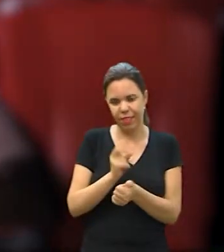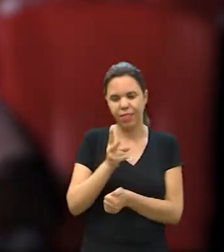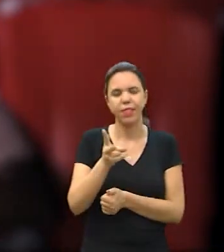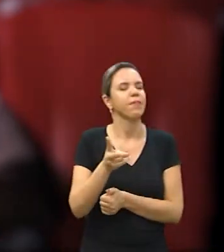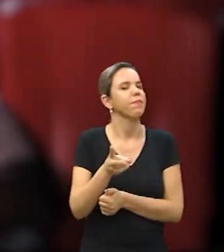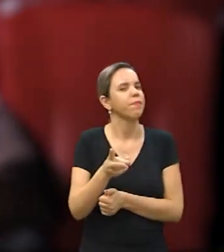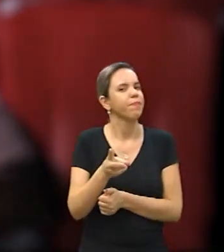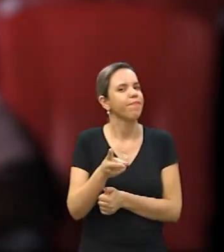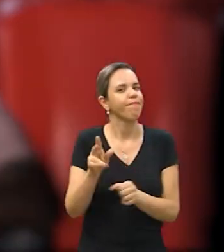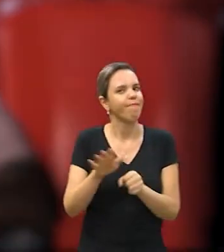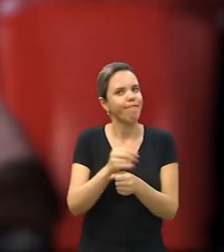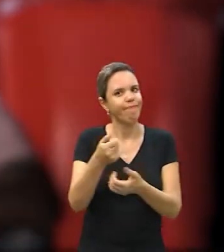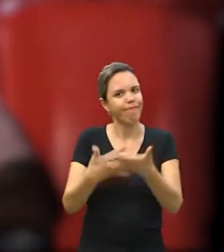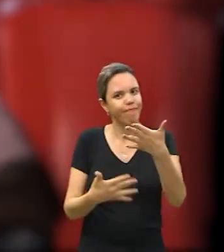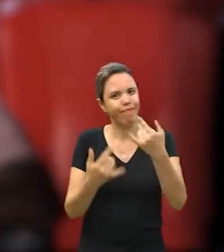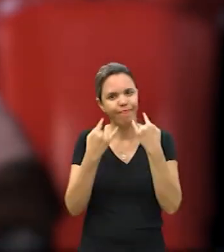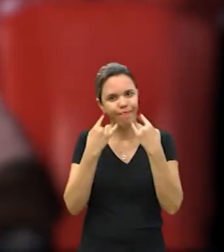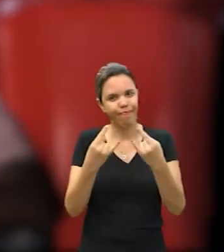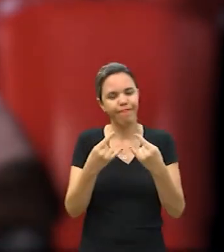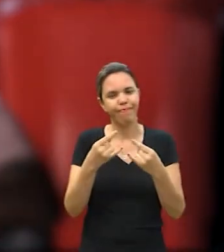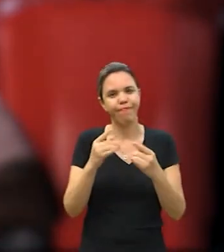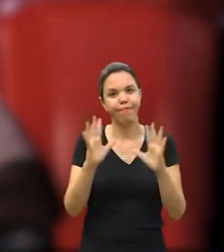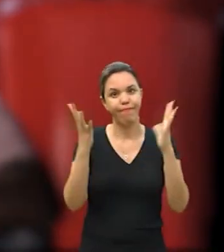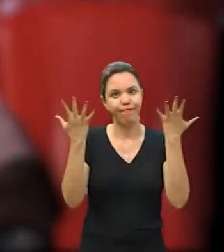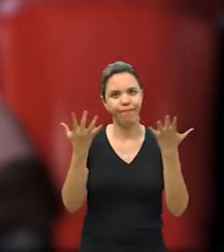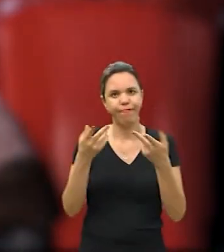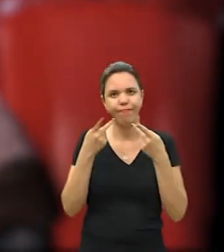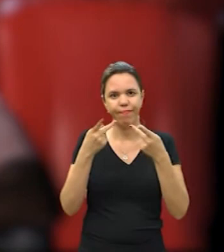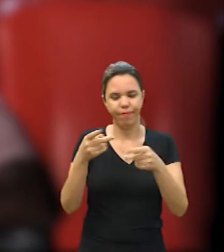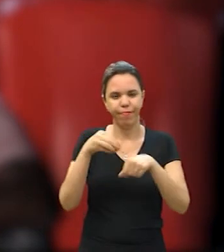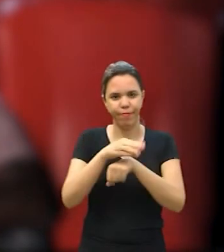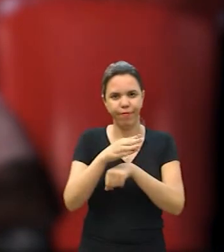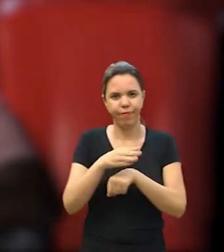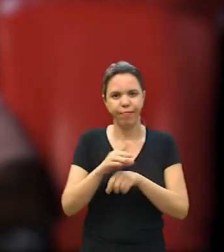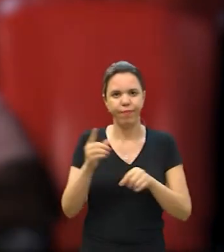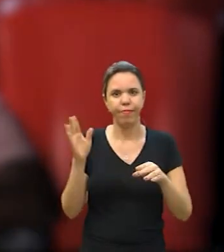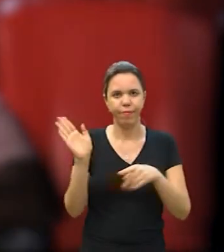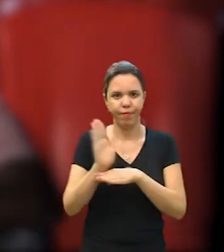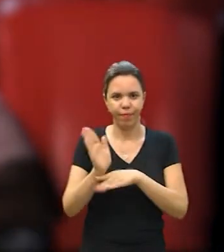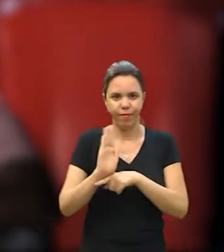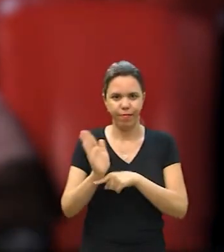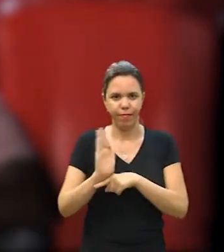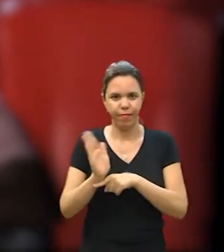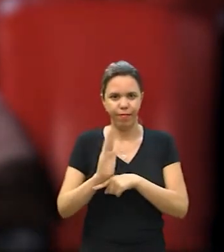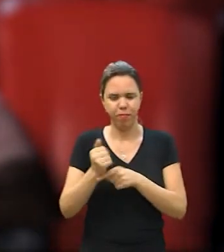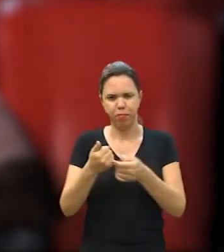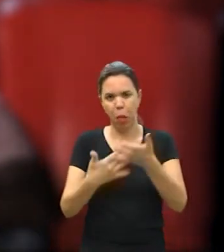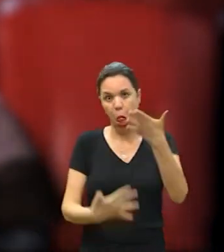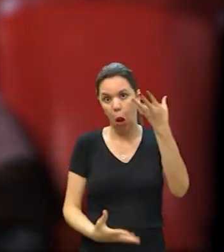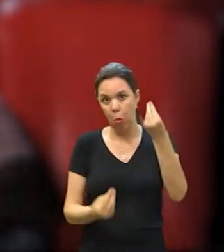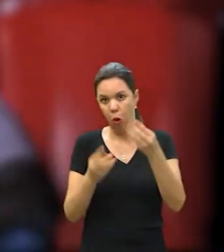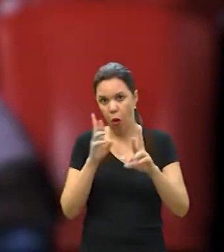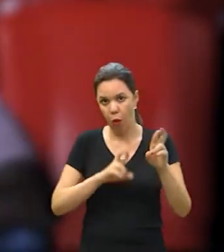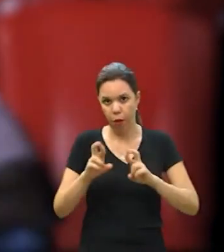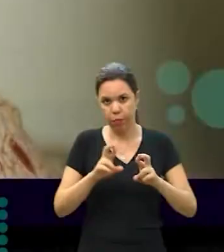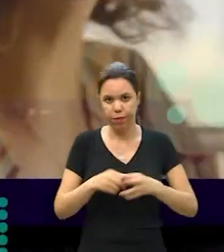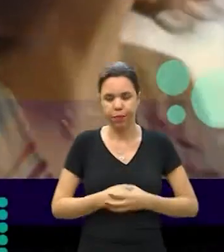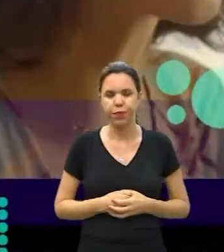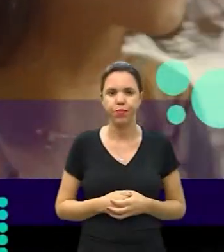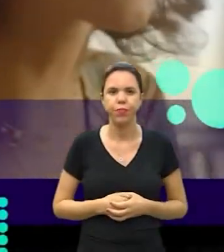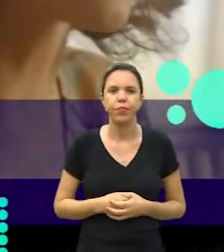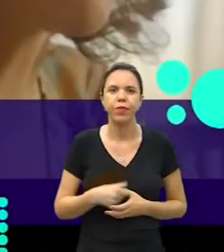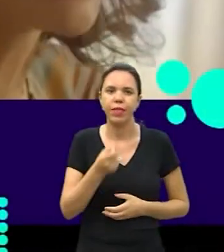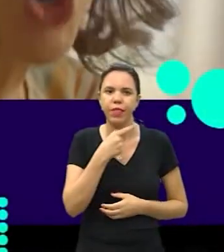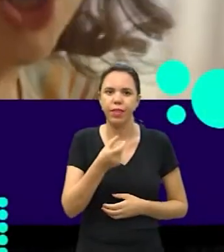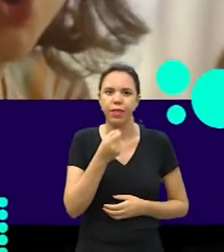como sempre, recheado de atrações. E eu vou logo chamar as dicas de filmes, porque a lista é longa, hein? Confira! Tem